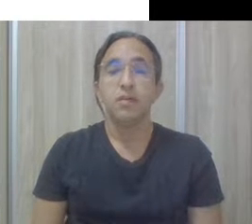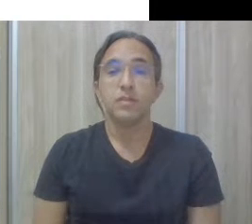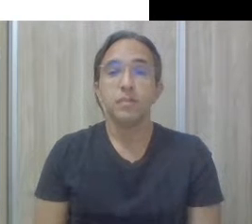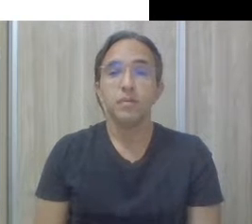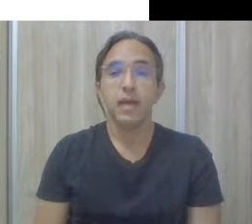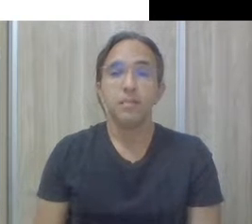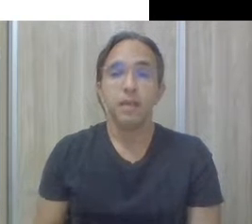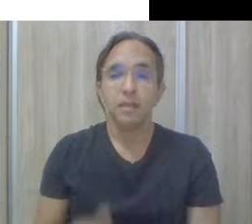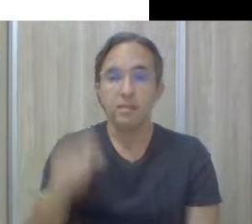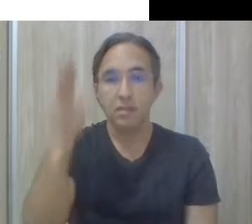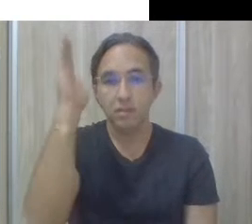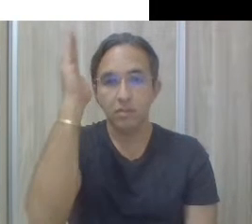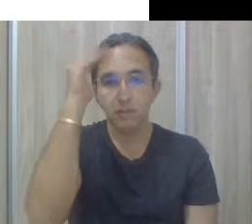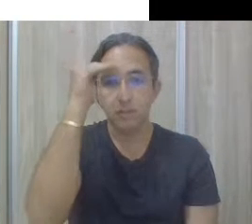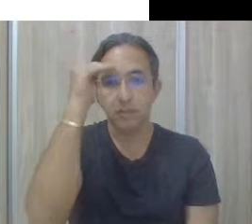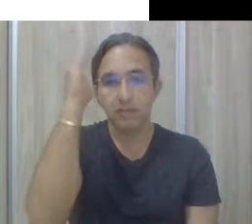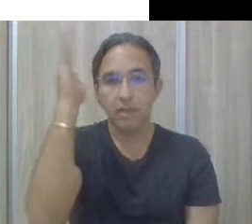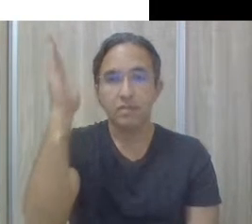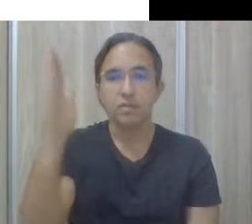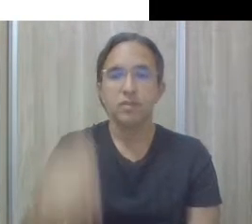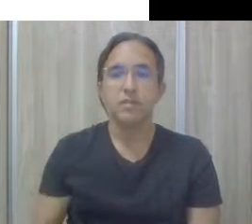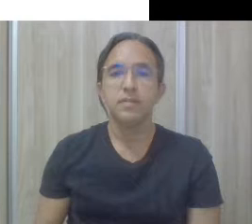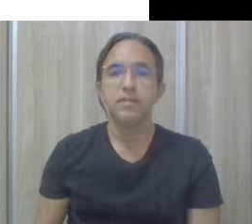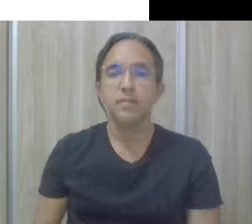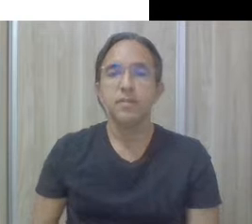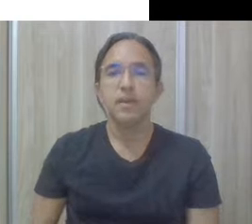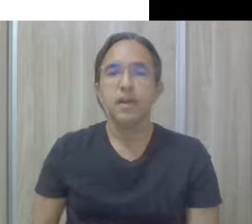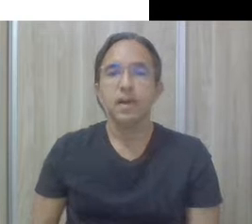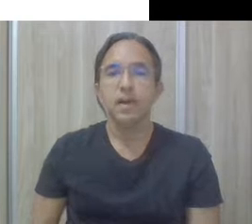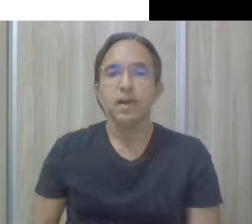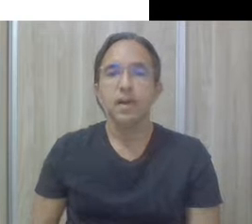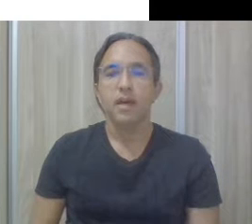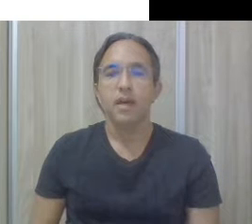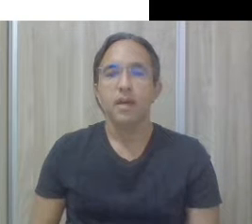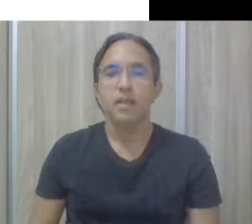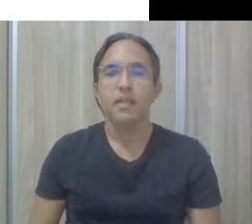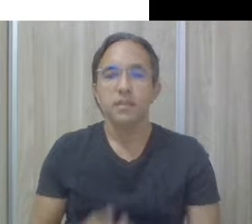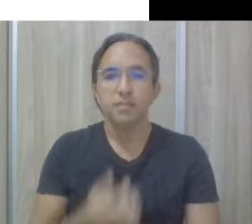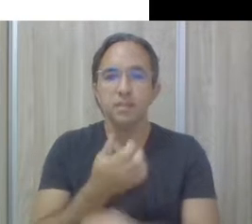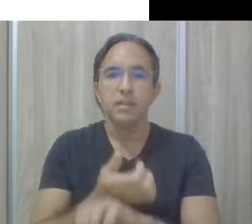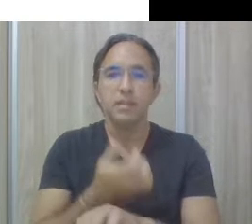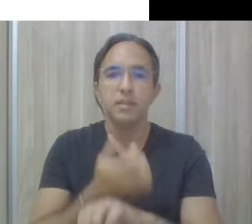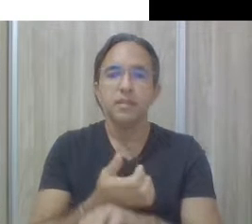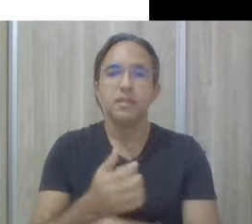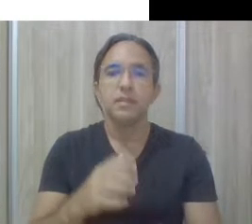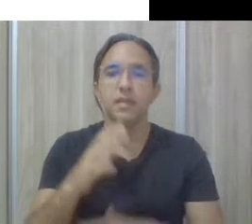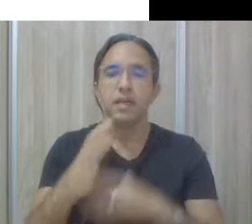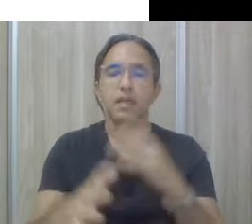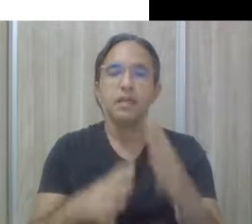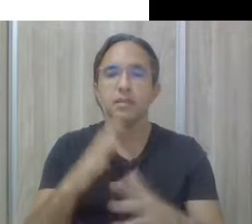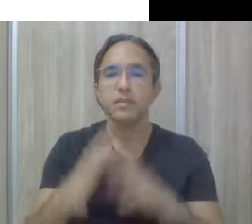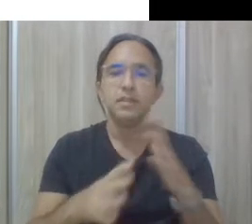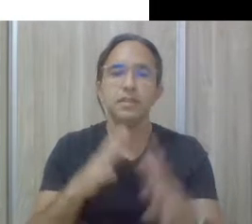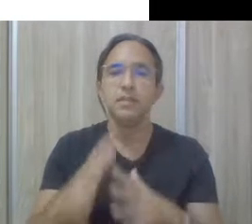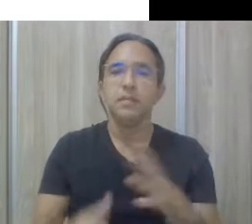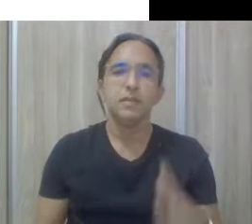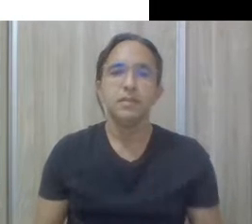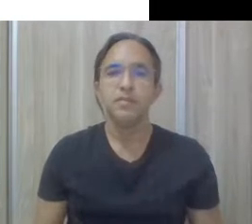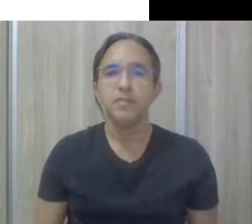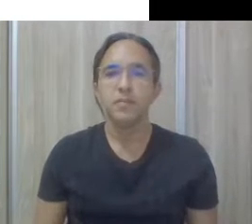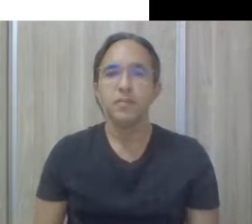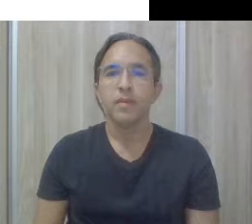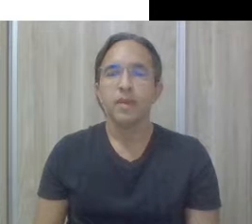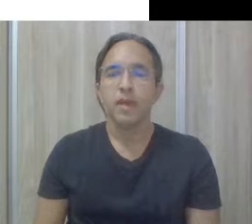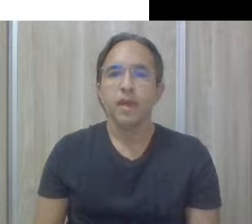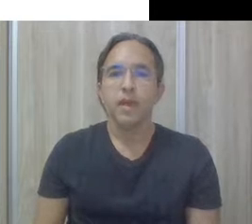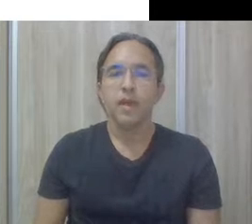fazer alguns apontamentos e algumas observações da disciplina de Libras.